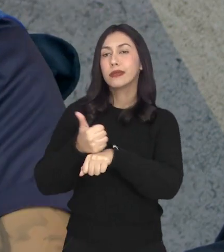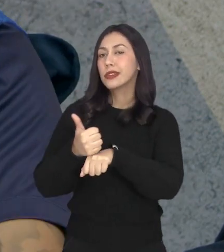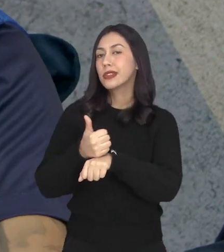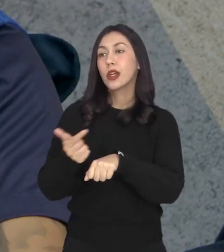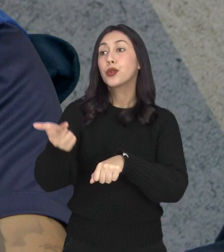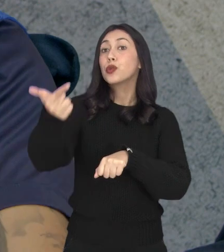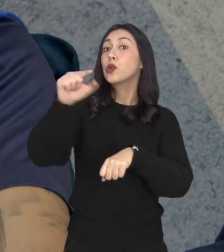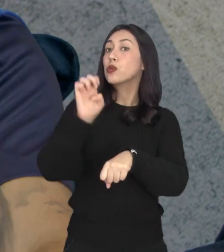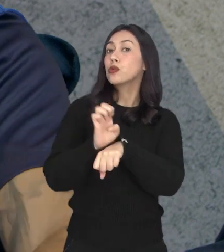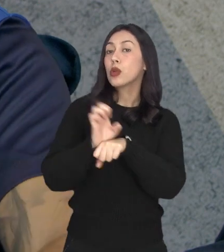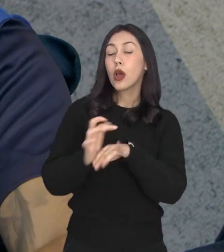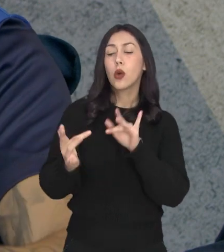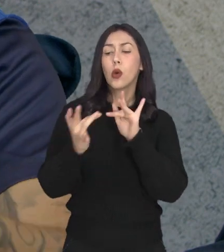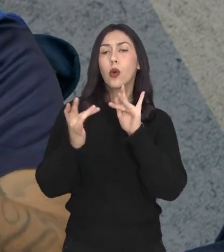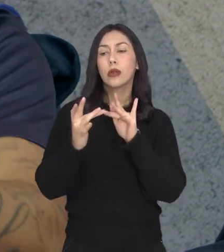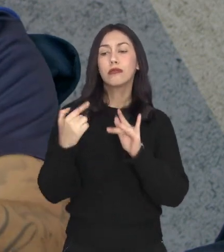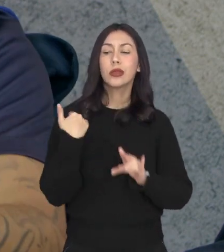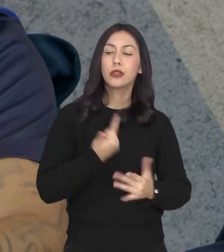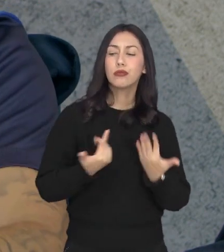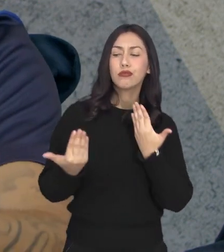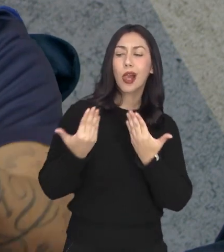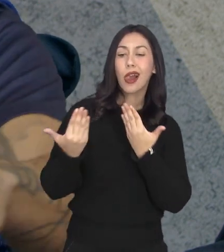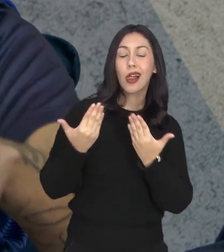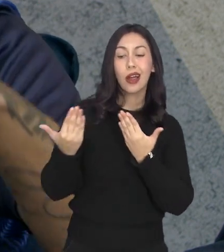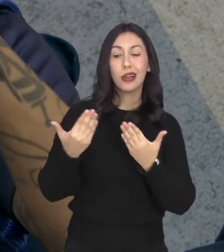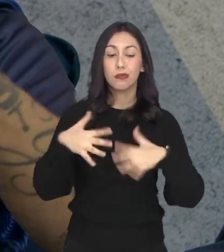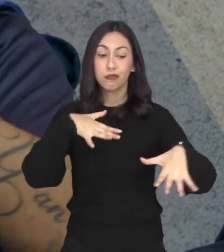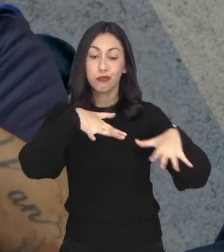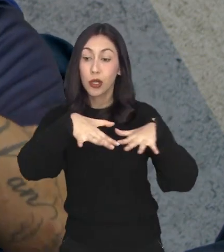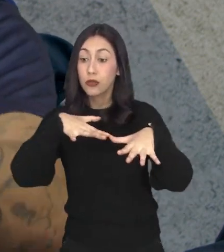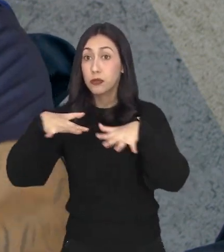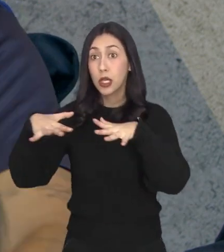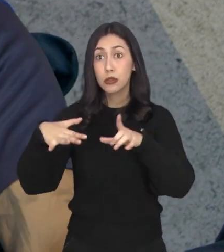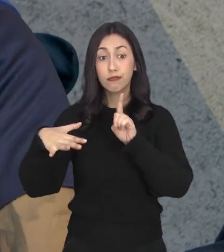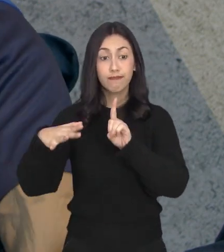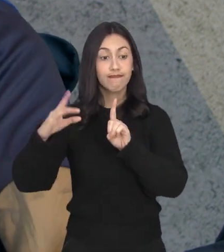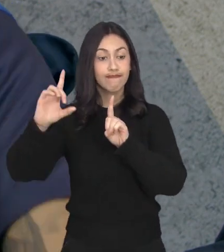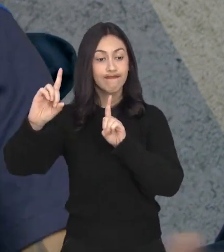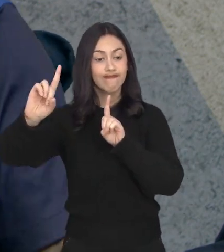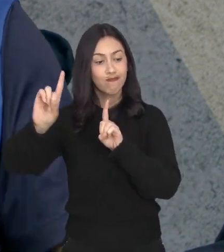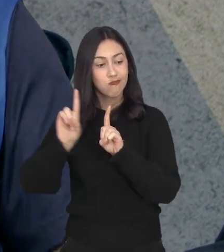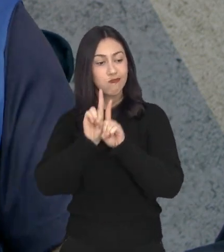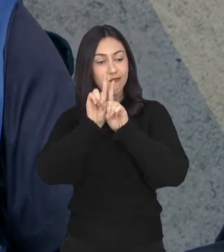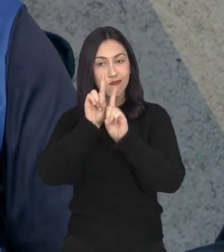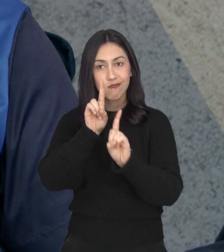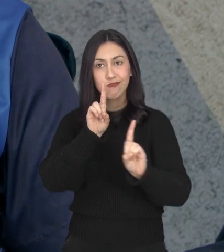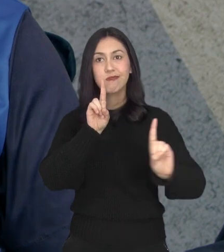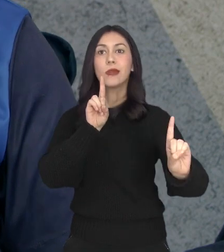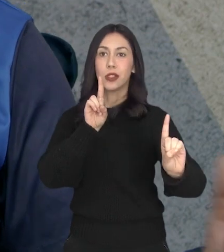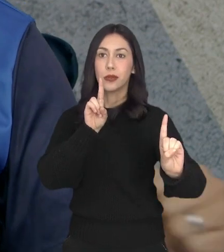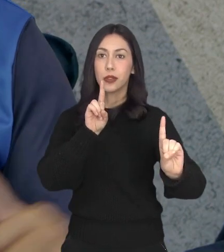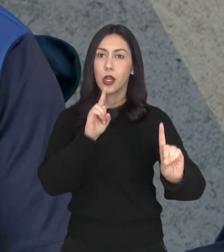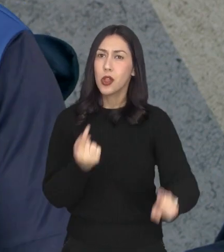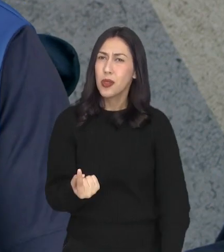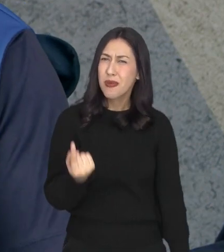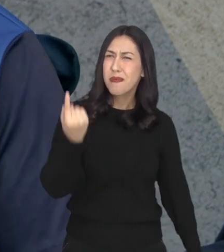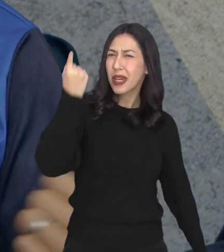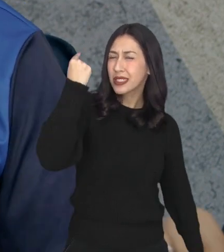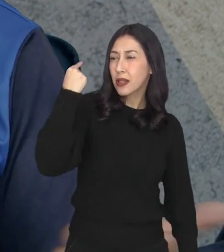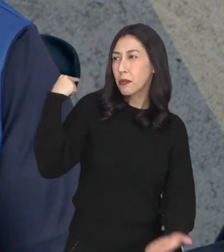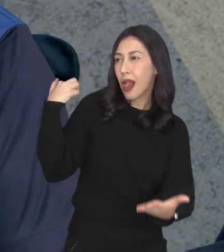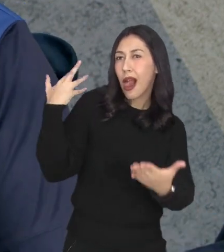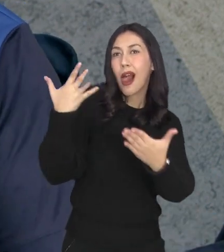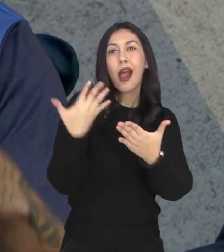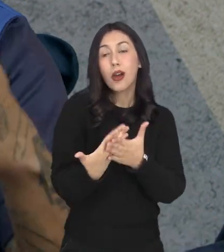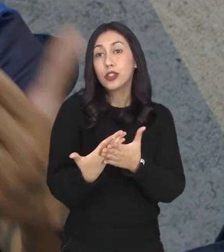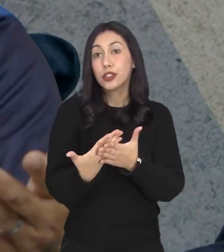estados, que entram em contato e a gente vai trocando uma ideia e daqui a pouco movimenta. E a gente sempre brinca, né? Da minha época, quando jogador e até